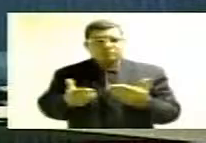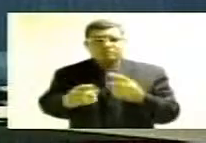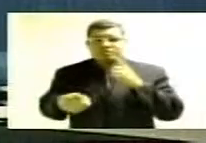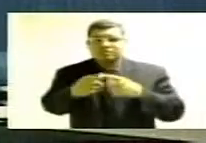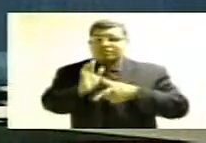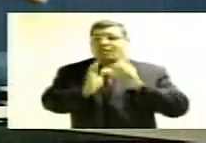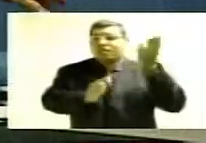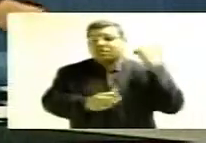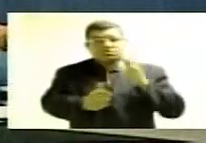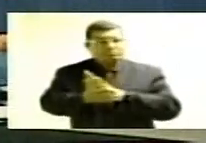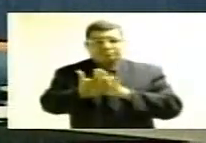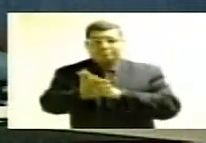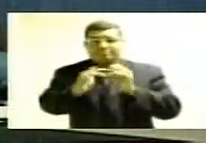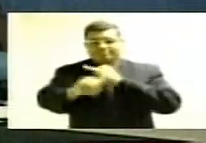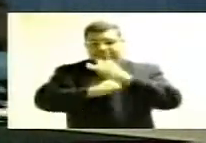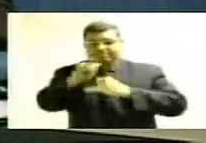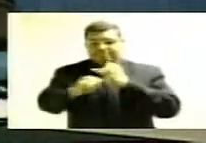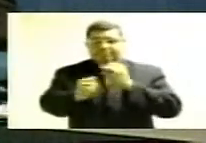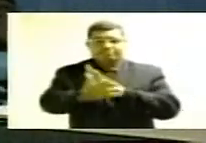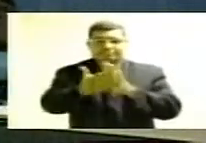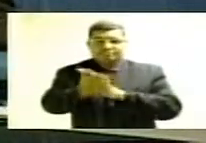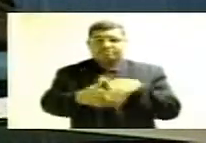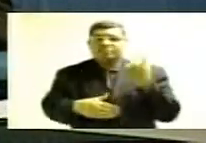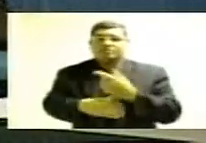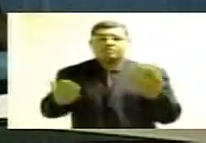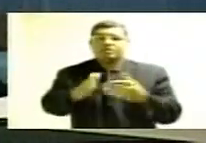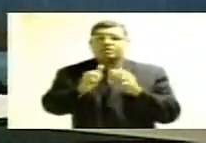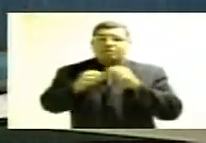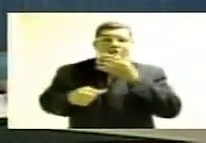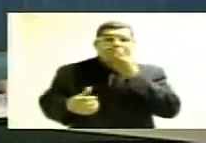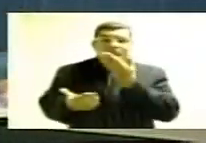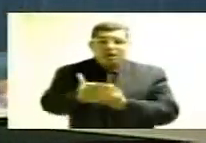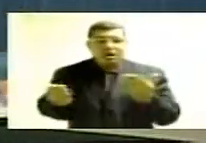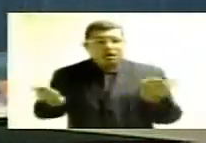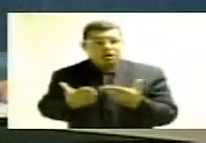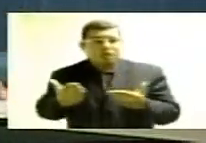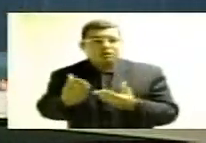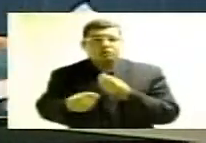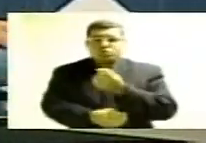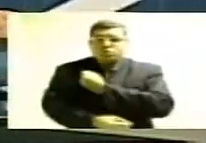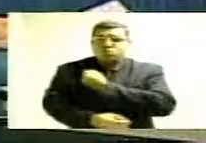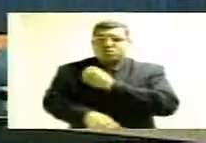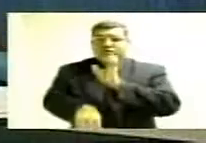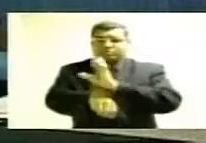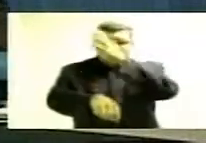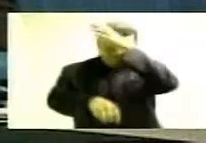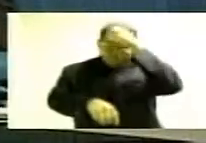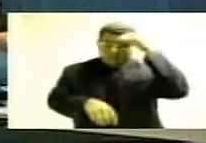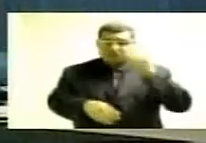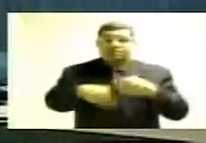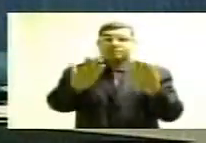porque antes não está disponível na internet, nós vamos ficar alarmados com os números do estado do